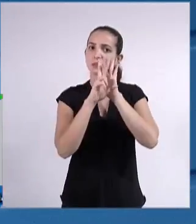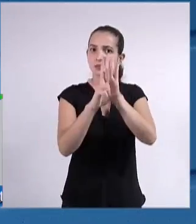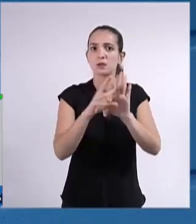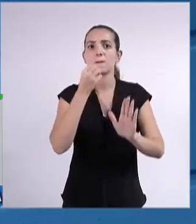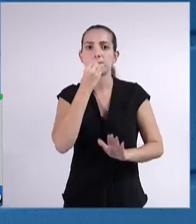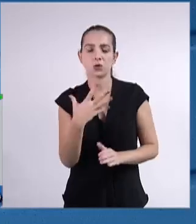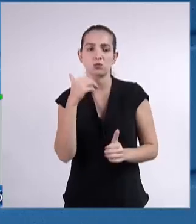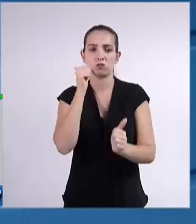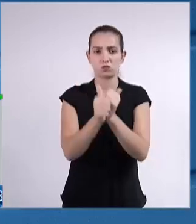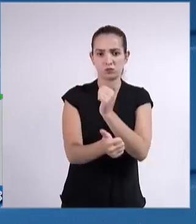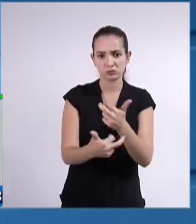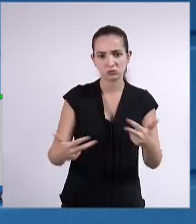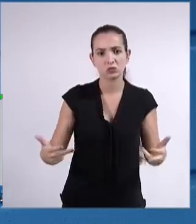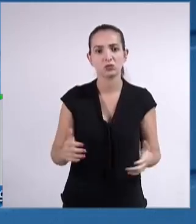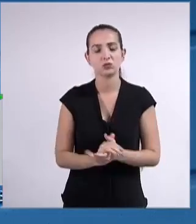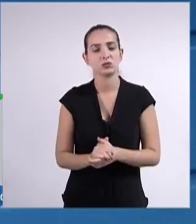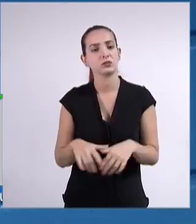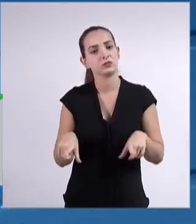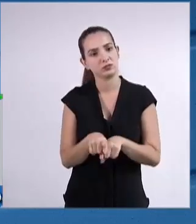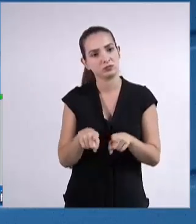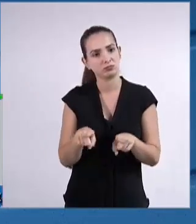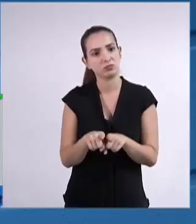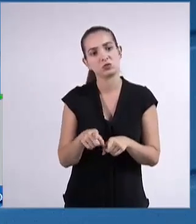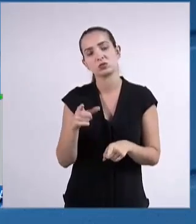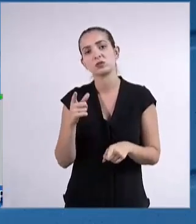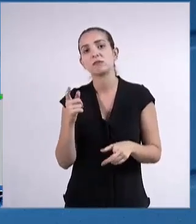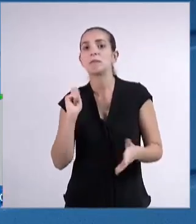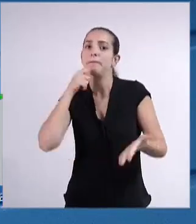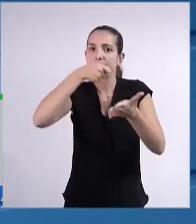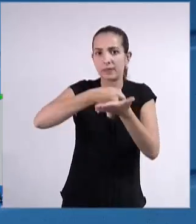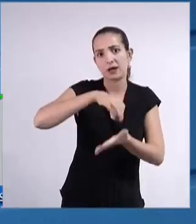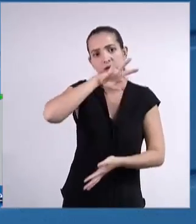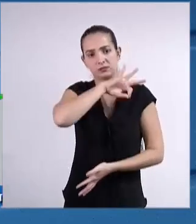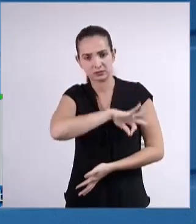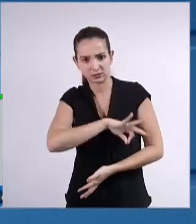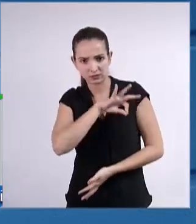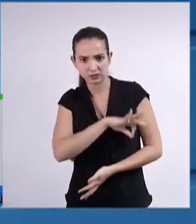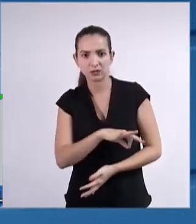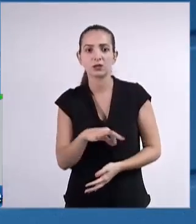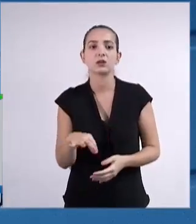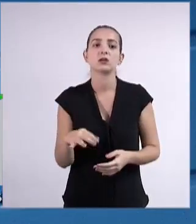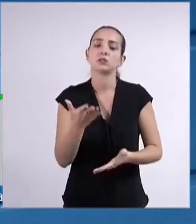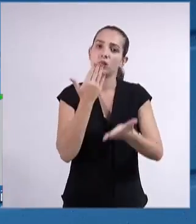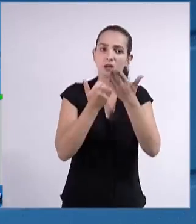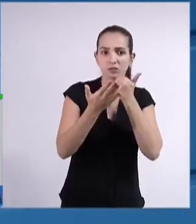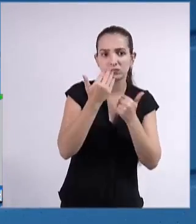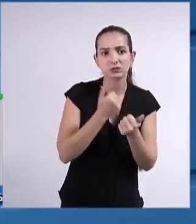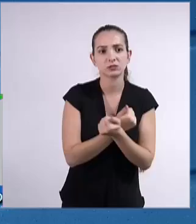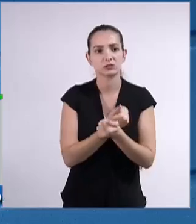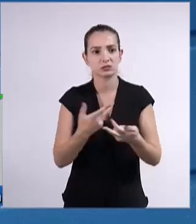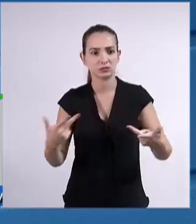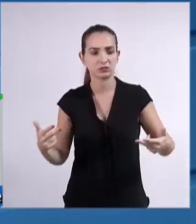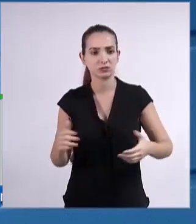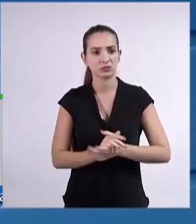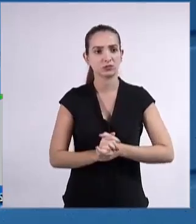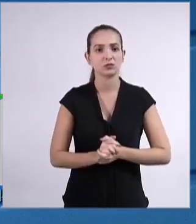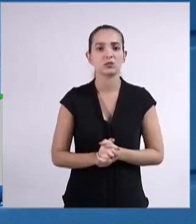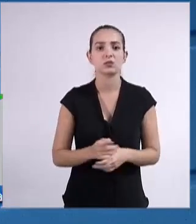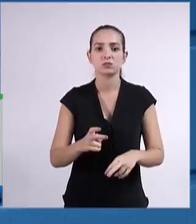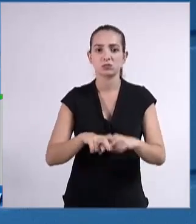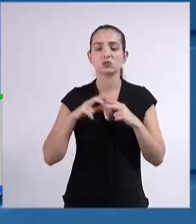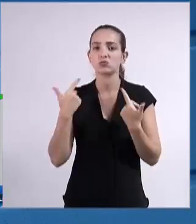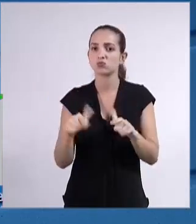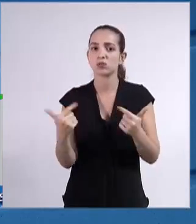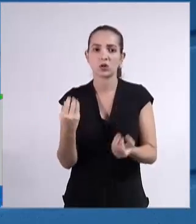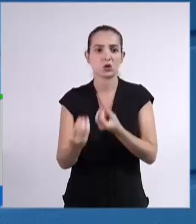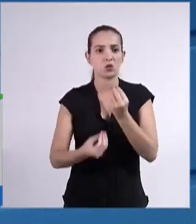futebol, sequer consegue arcar com a folha de pagamento, com a questão de alimentação. Então, assim, não tem como o Mato